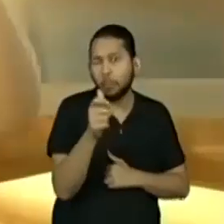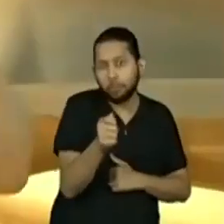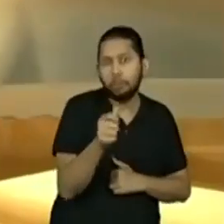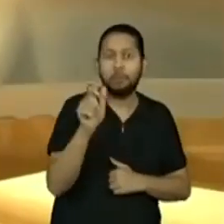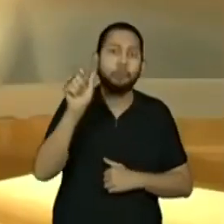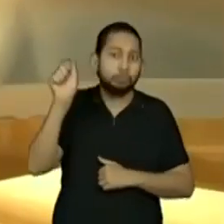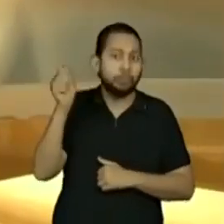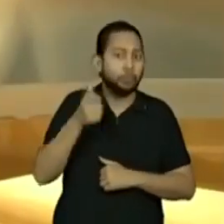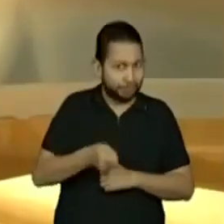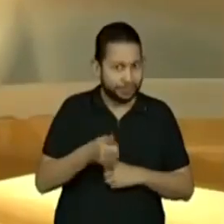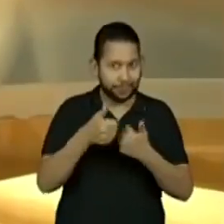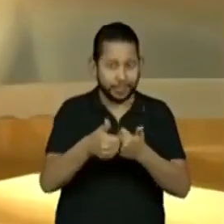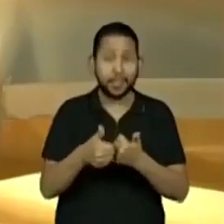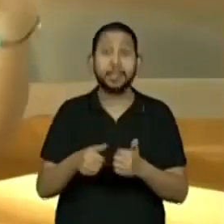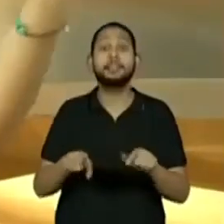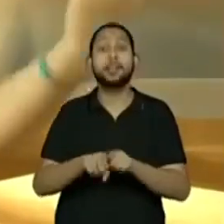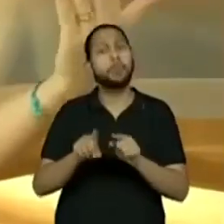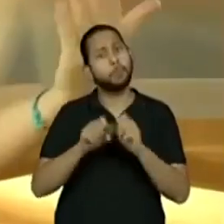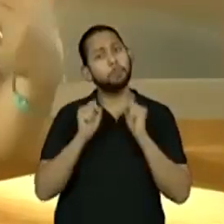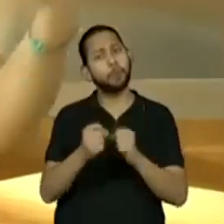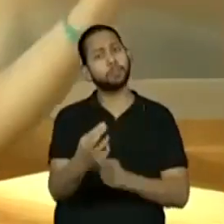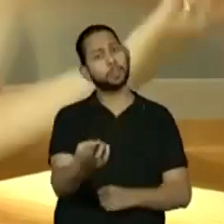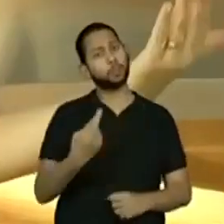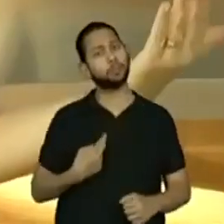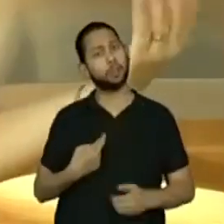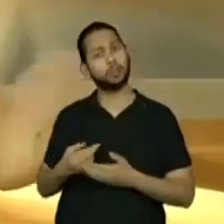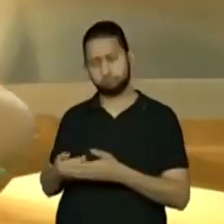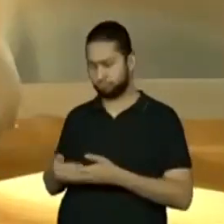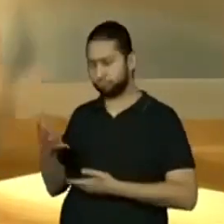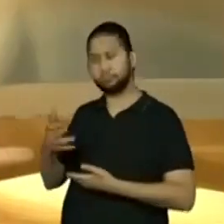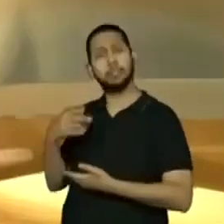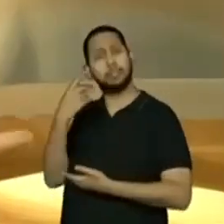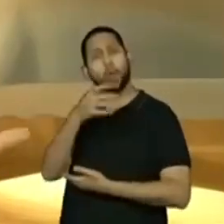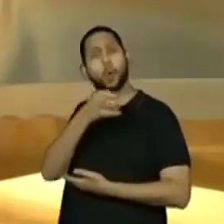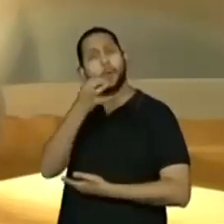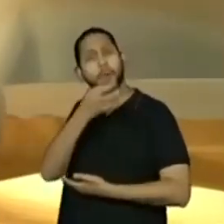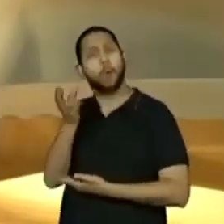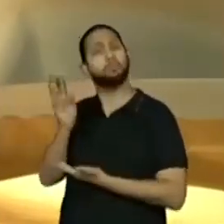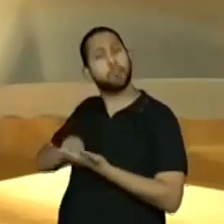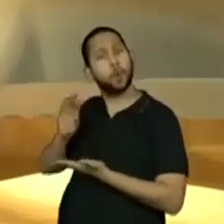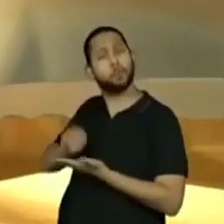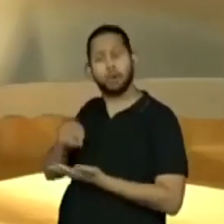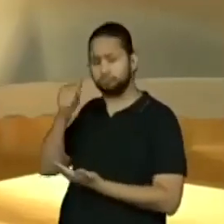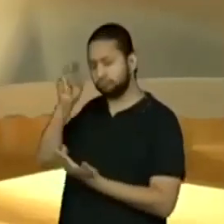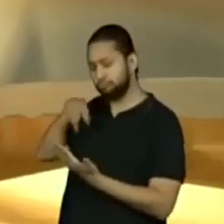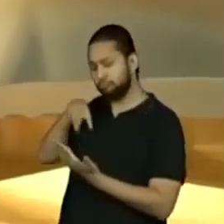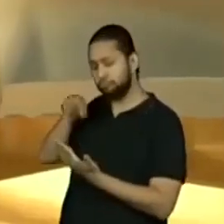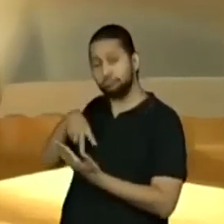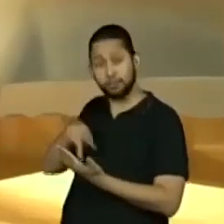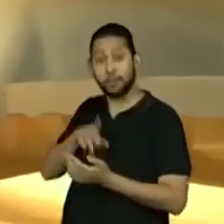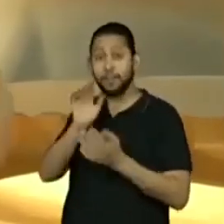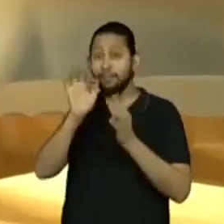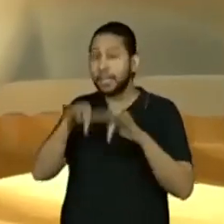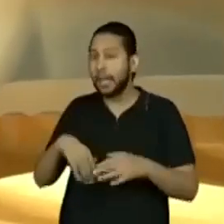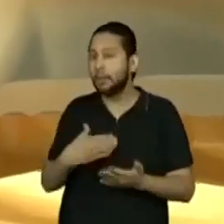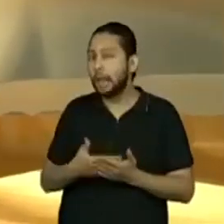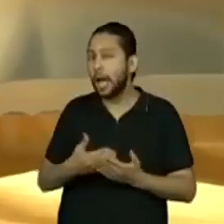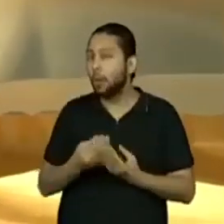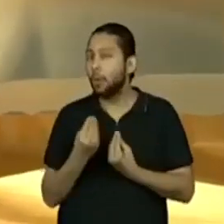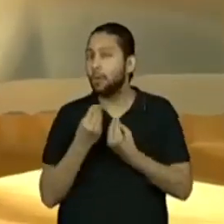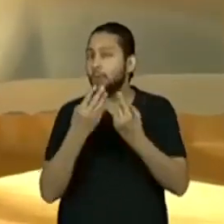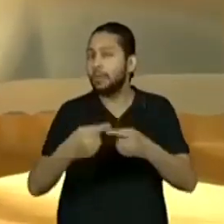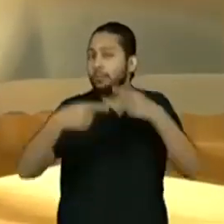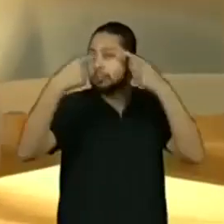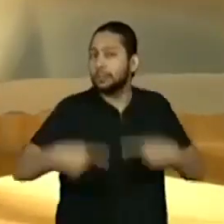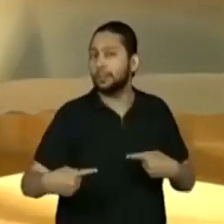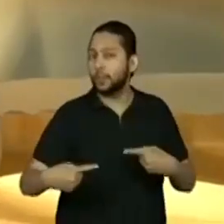claro, participe aí do chat, mande sua opinião, suas dúvidas e olha, para o final da aula tem desafios